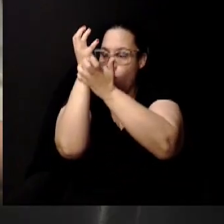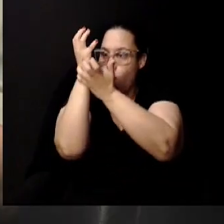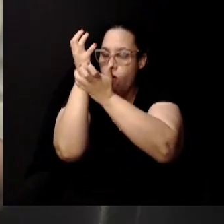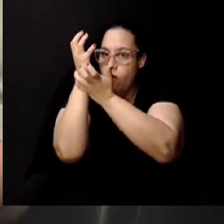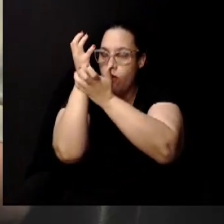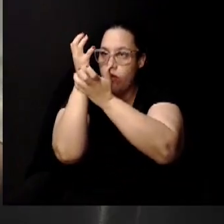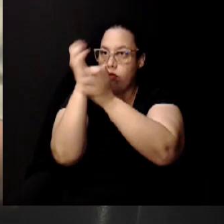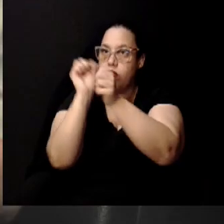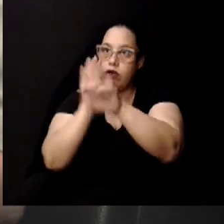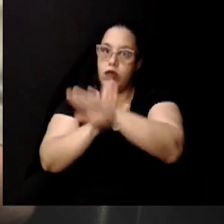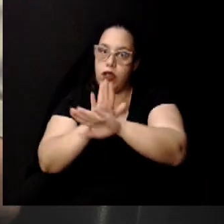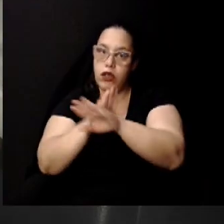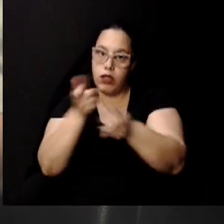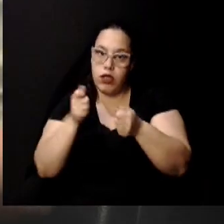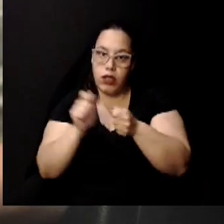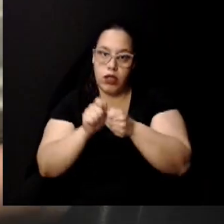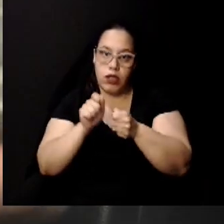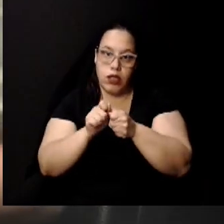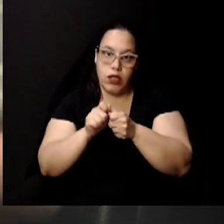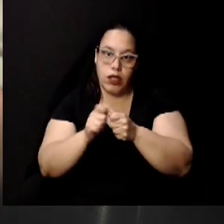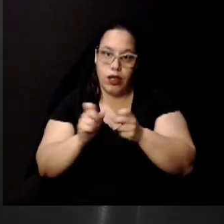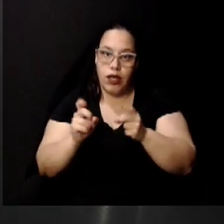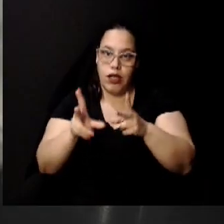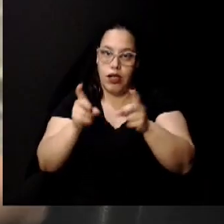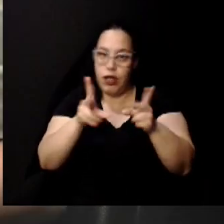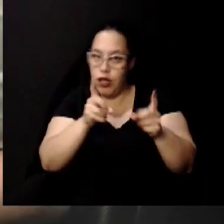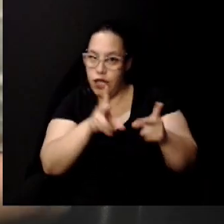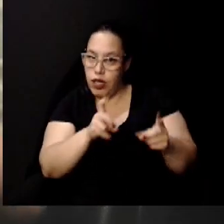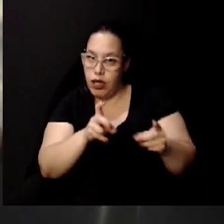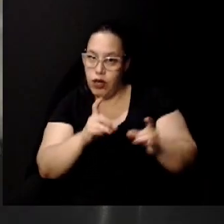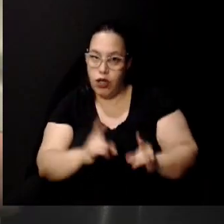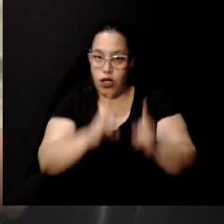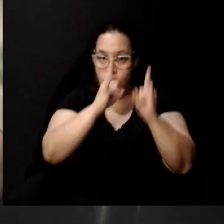quer fazer, quem quer vender, quem quer fazer condomínio, quem quer